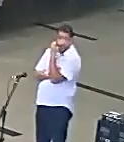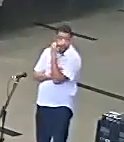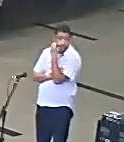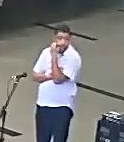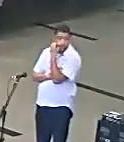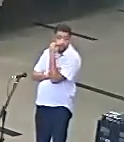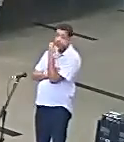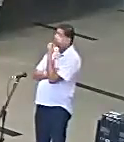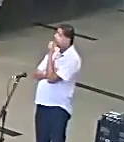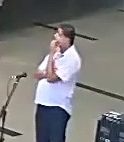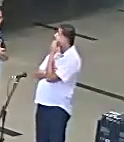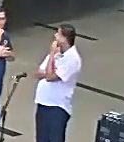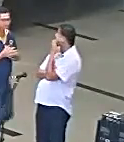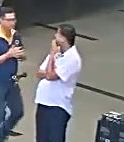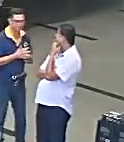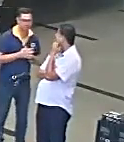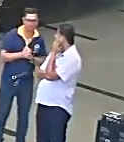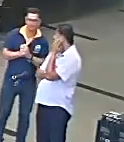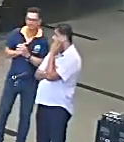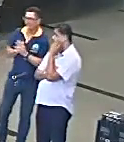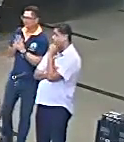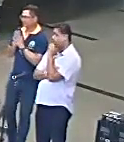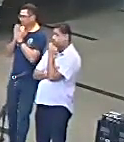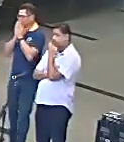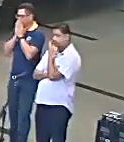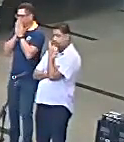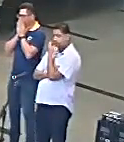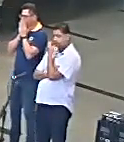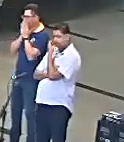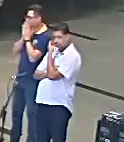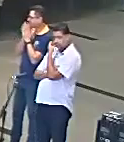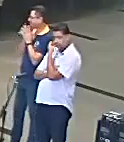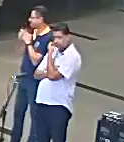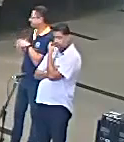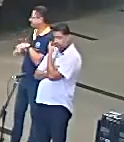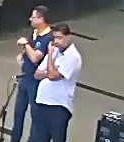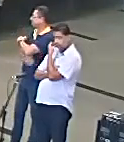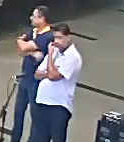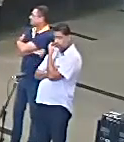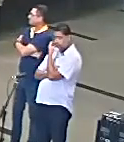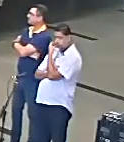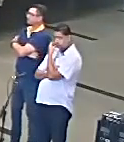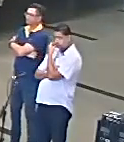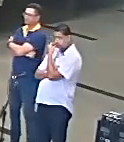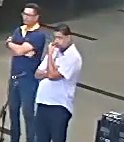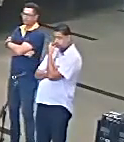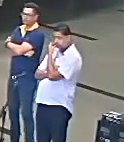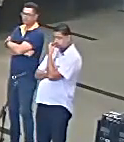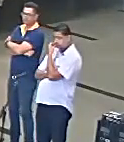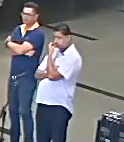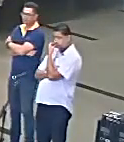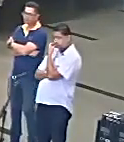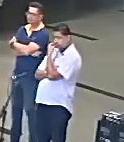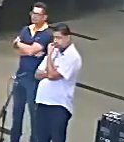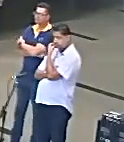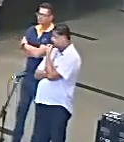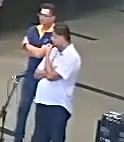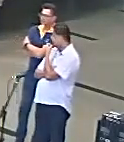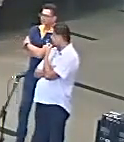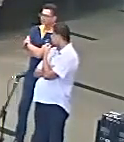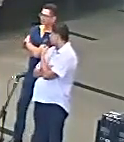na época do Dinis pieiro foi criado não me lembro Quantos anos tem foi criada essa comissão de direito das pessoas com deficiência e nós